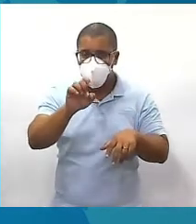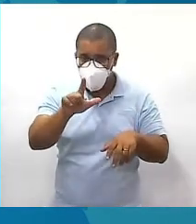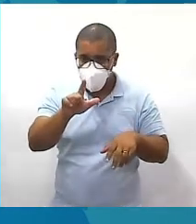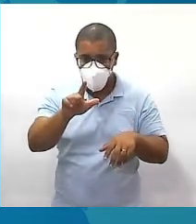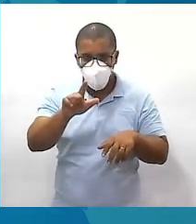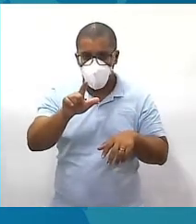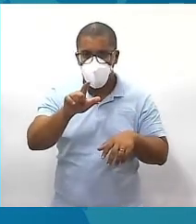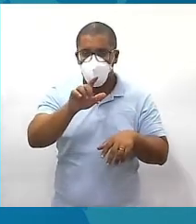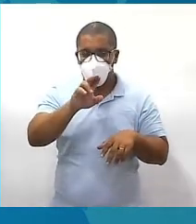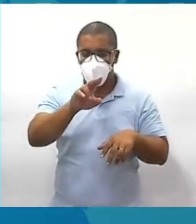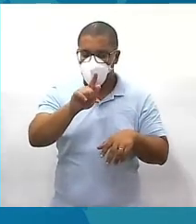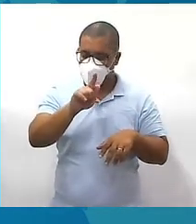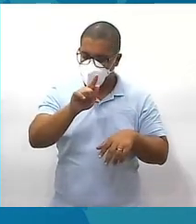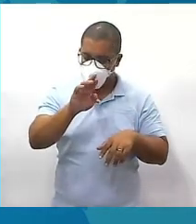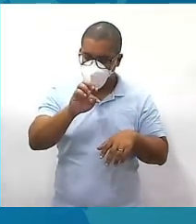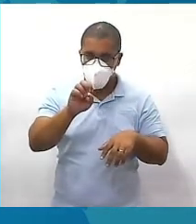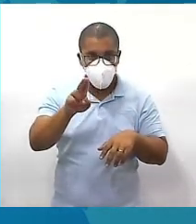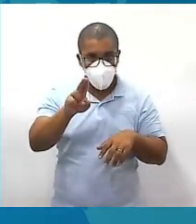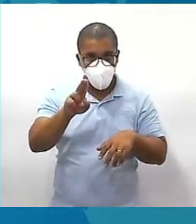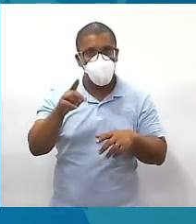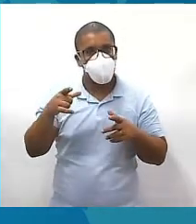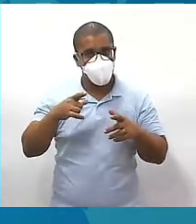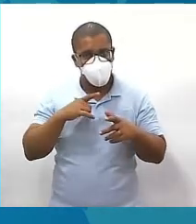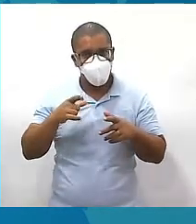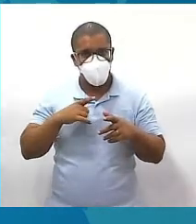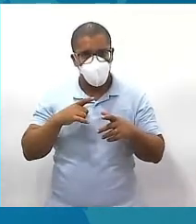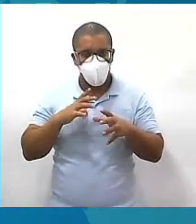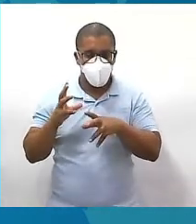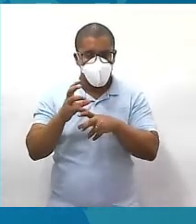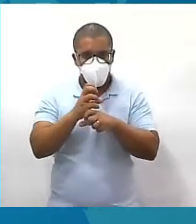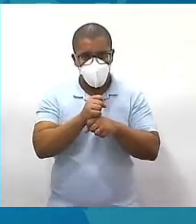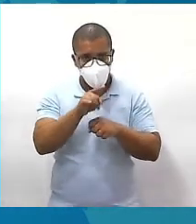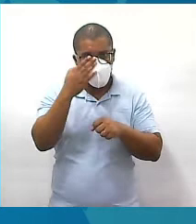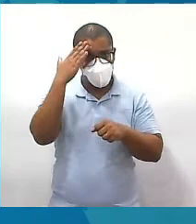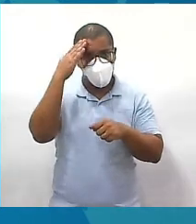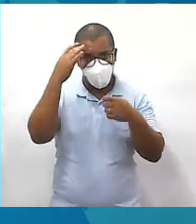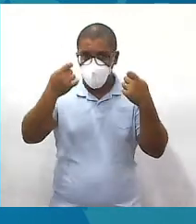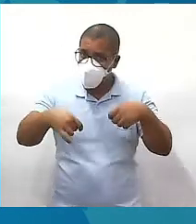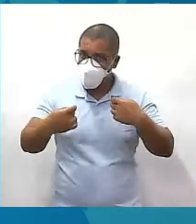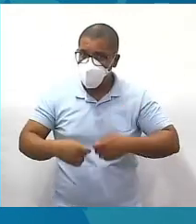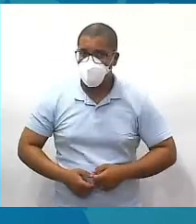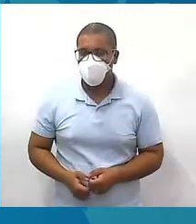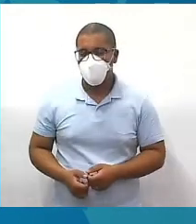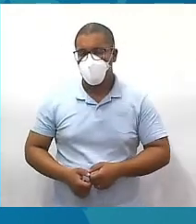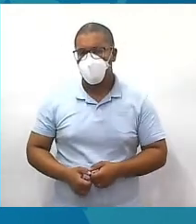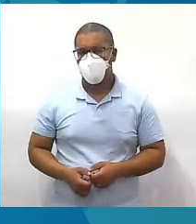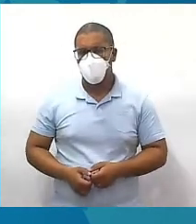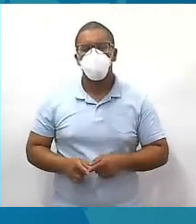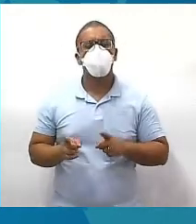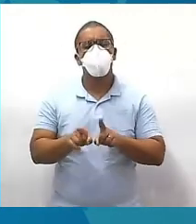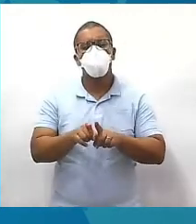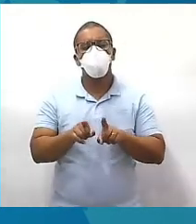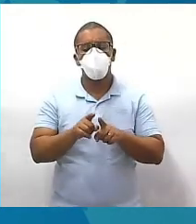radiano, tá? É o conceito. Grandezas e medidas, fica ligado aí. Ok? E aí, além disso, a gente também tem